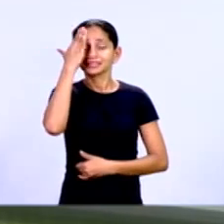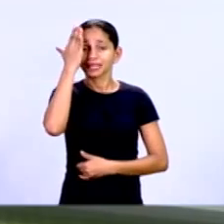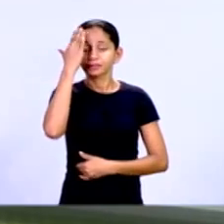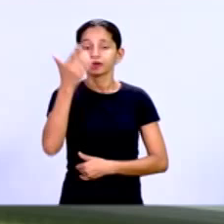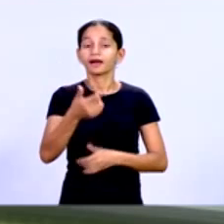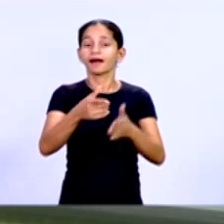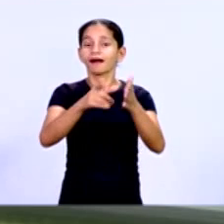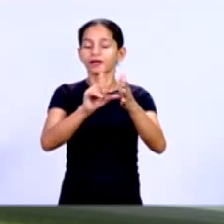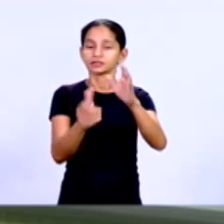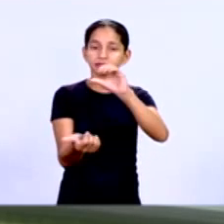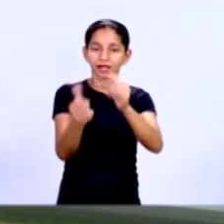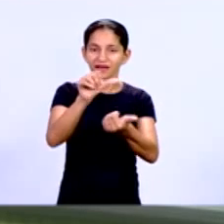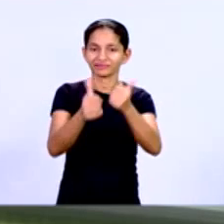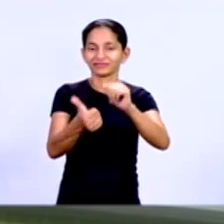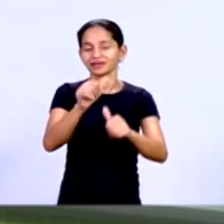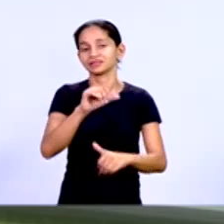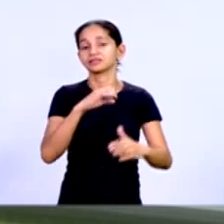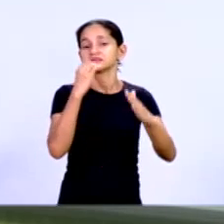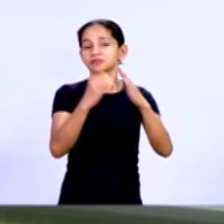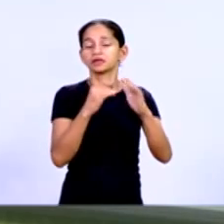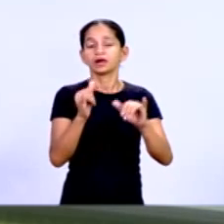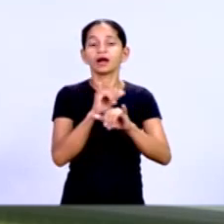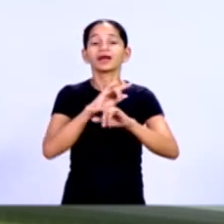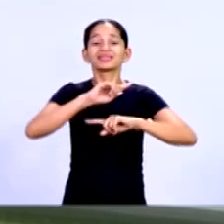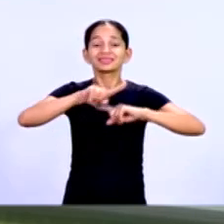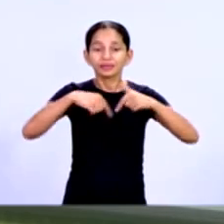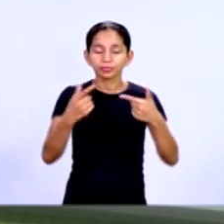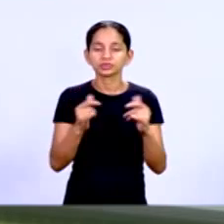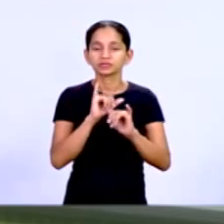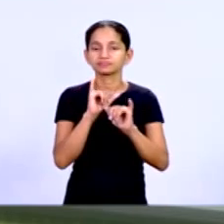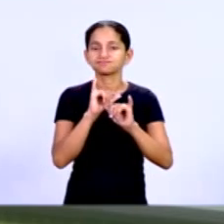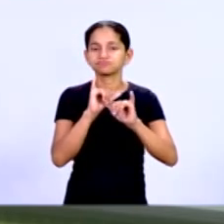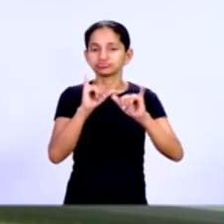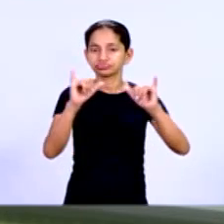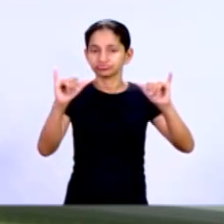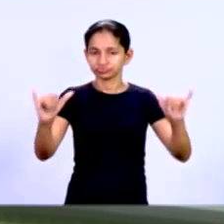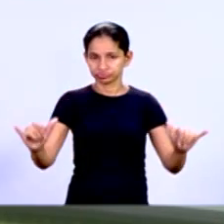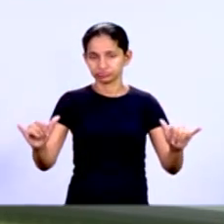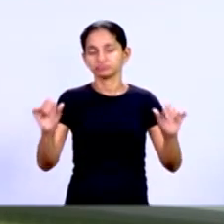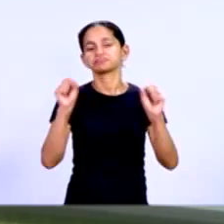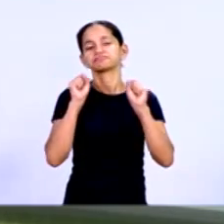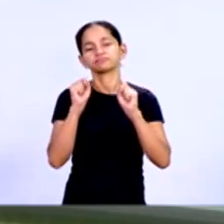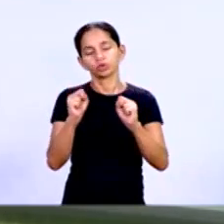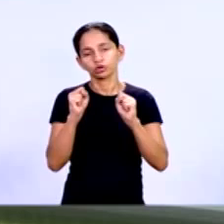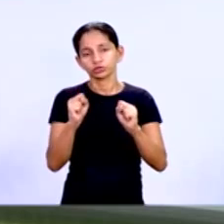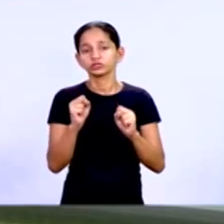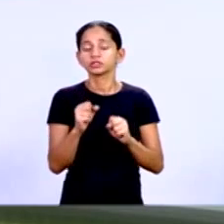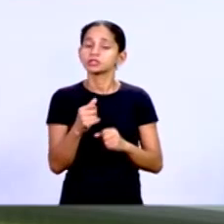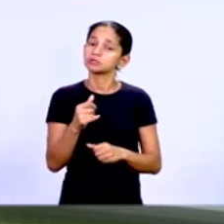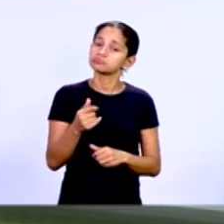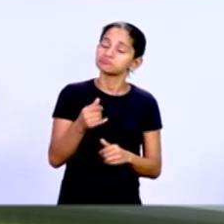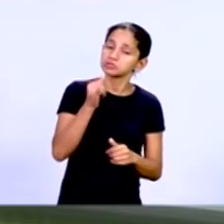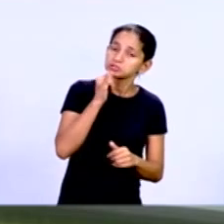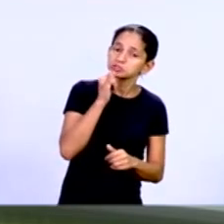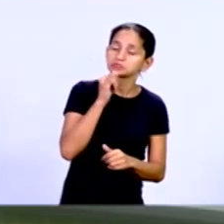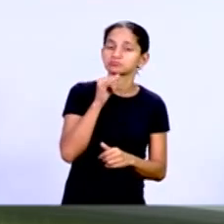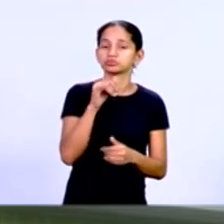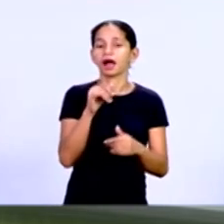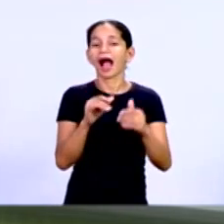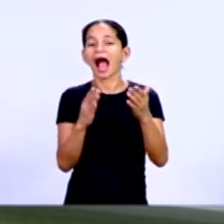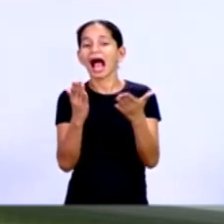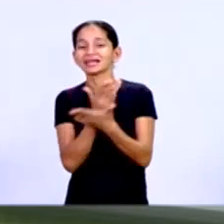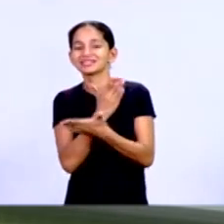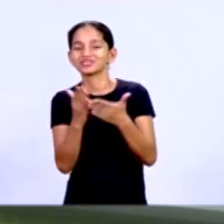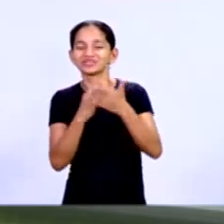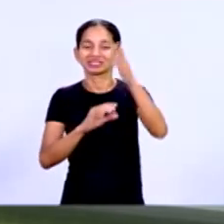ser analisados por essas empresas. E eles vão divulgar esse rating. O rating é uma avaliação. Eles dão critérios de letras, né? Combinação